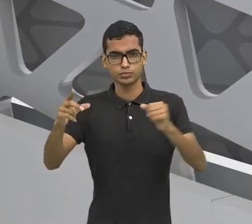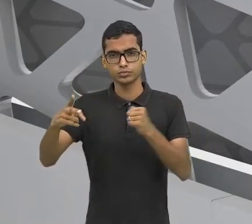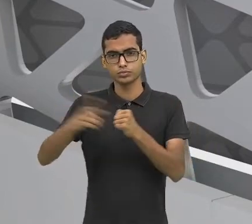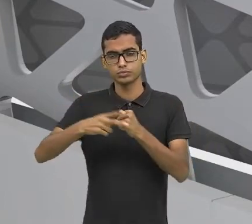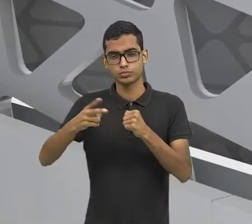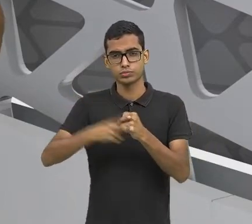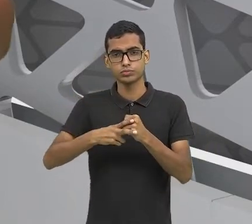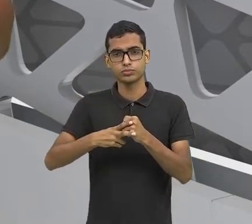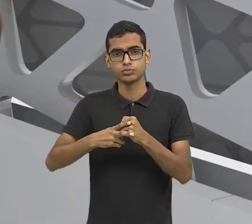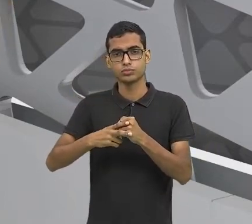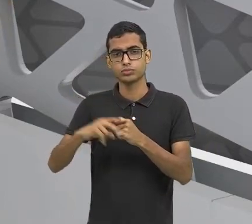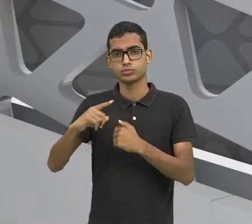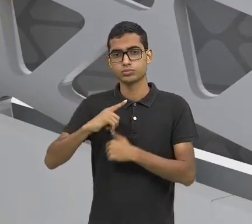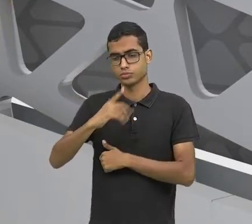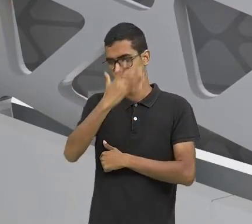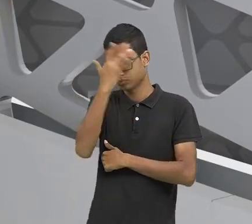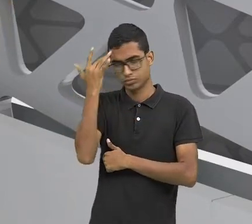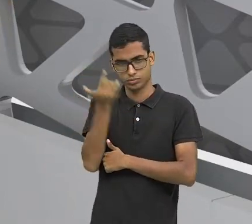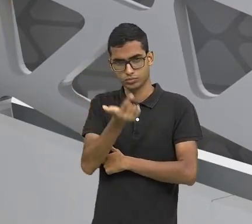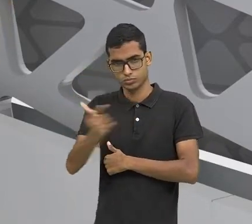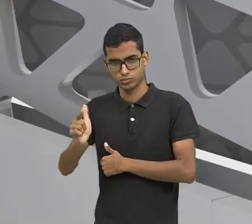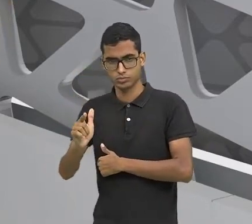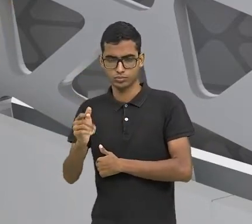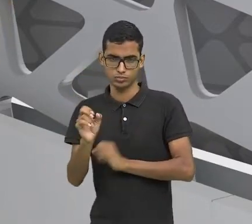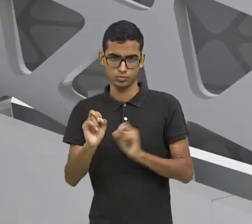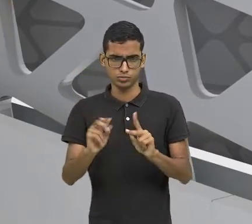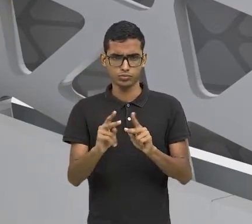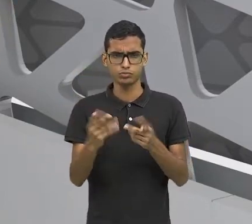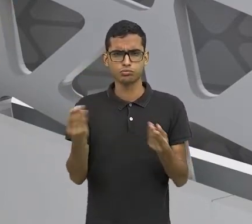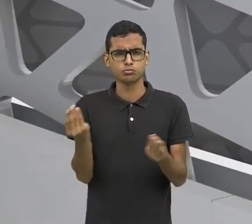possuem verbos impessoais. E aí você me